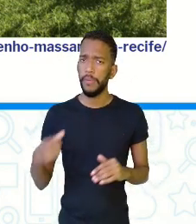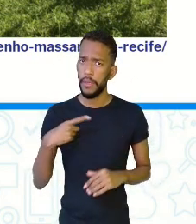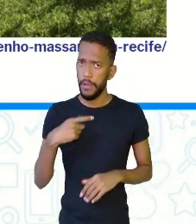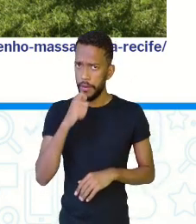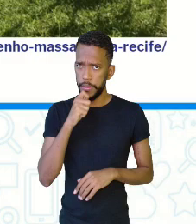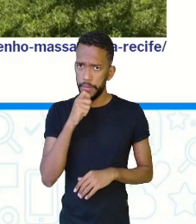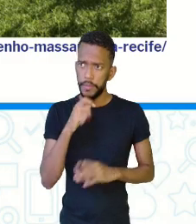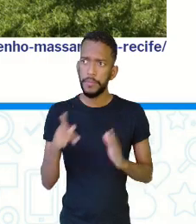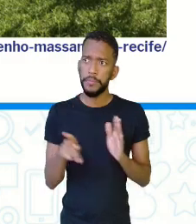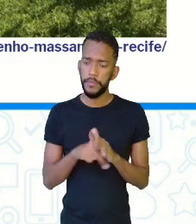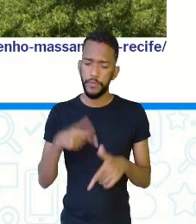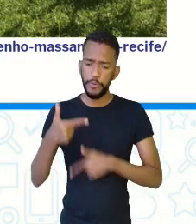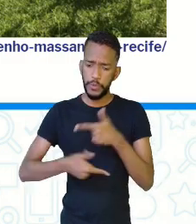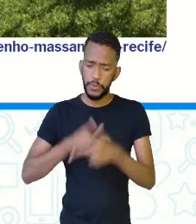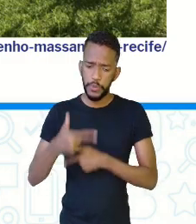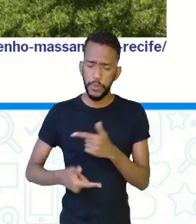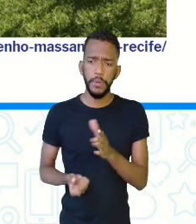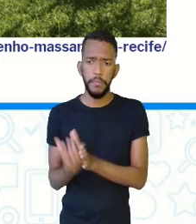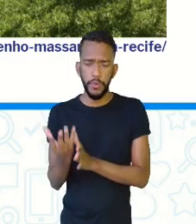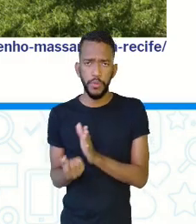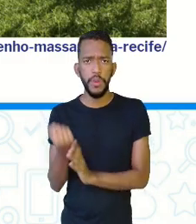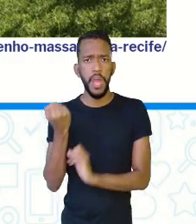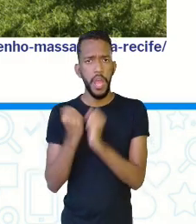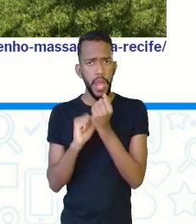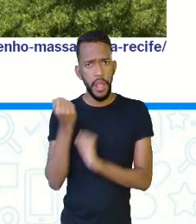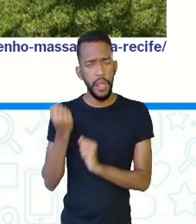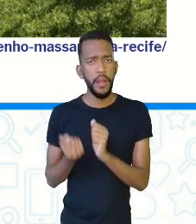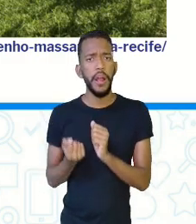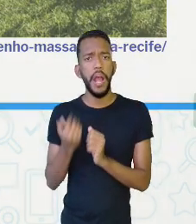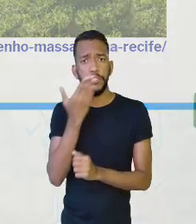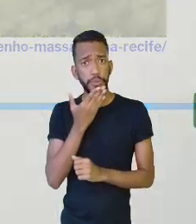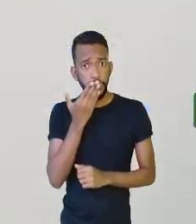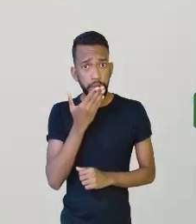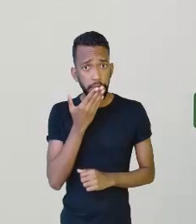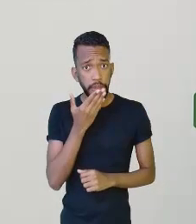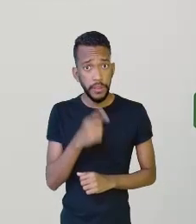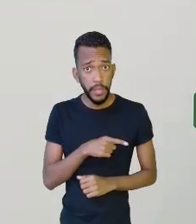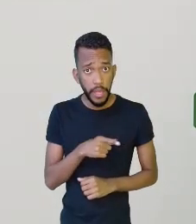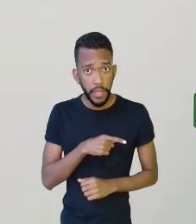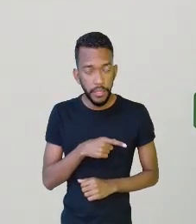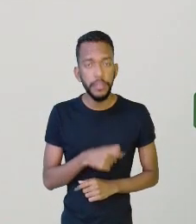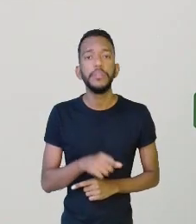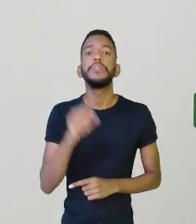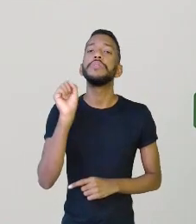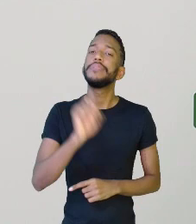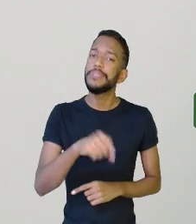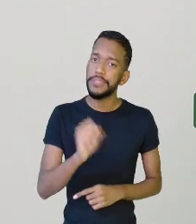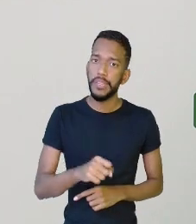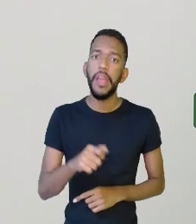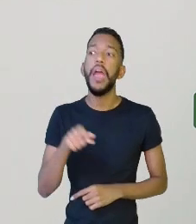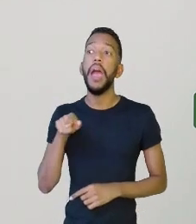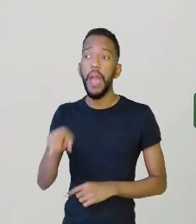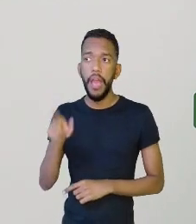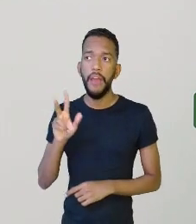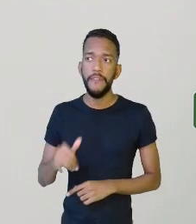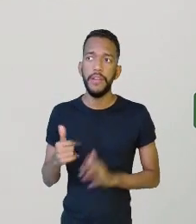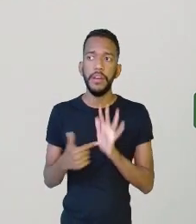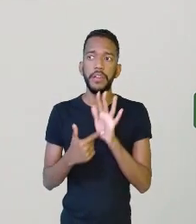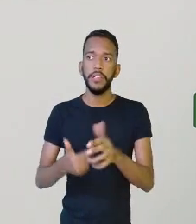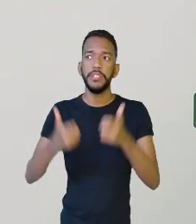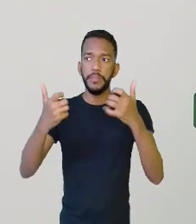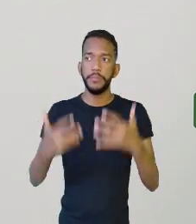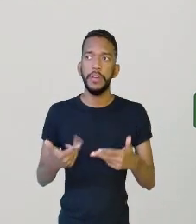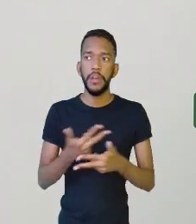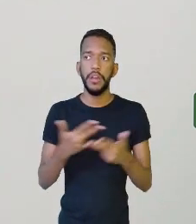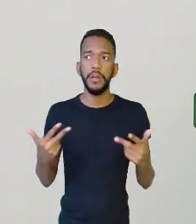ainda engenhos que funcionam, que produzem açúcar? Sim. E é aí que entra aquela